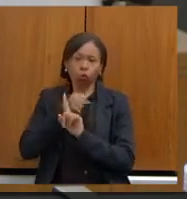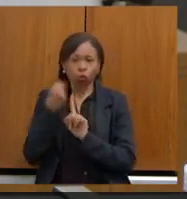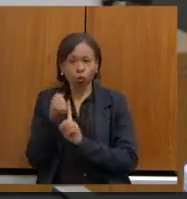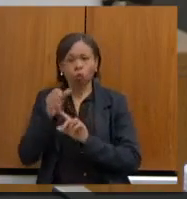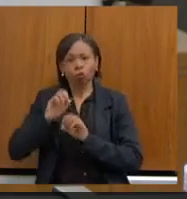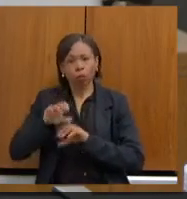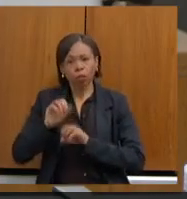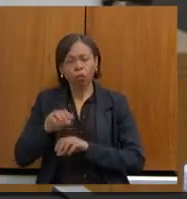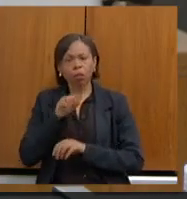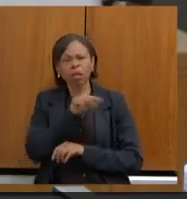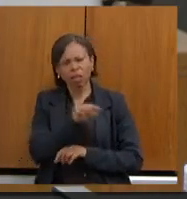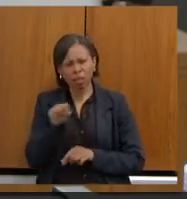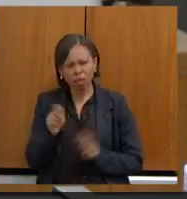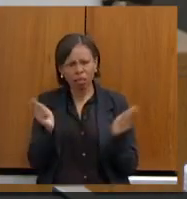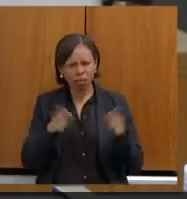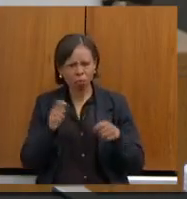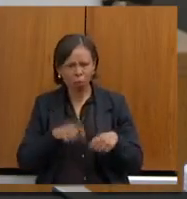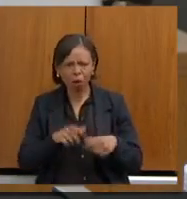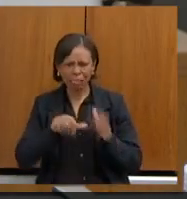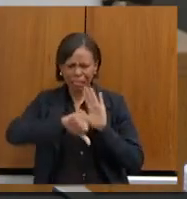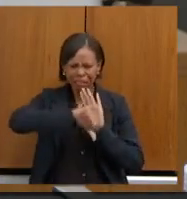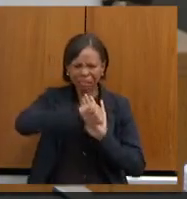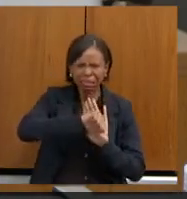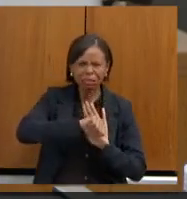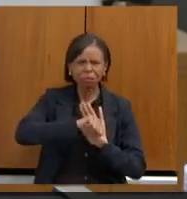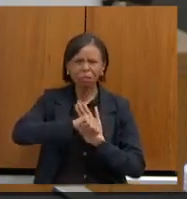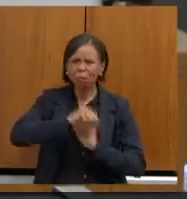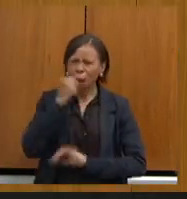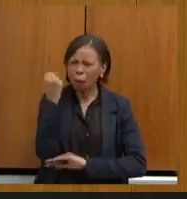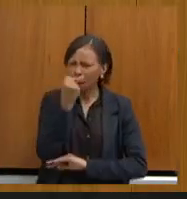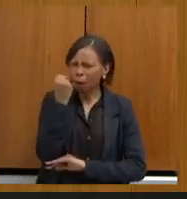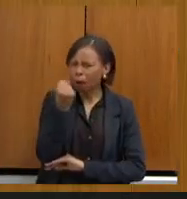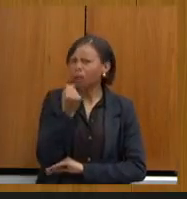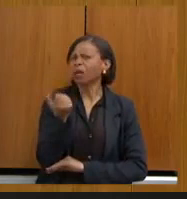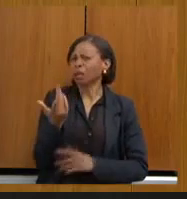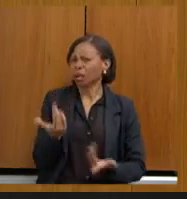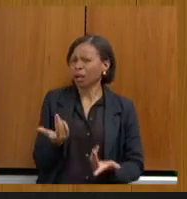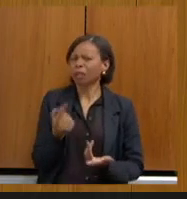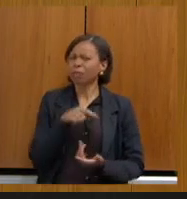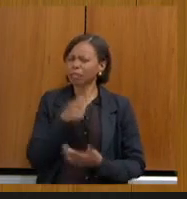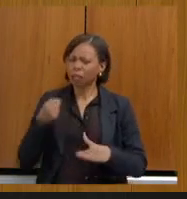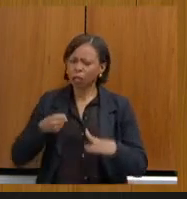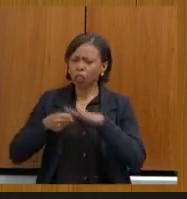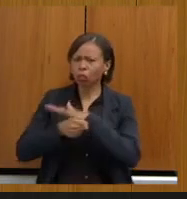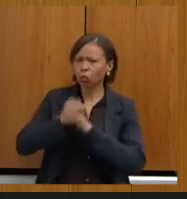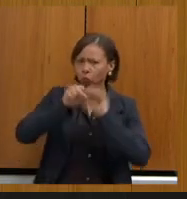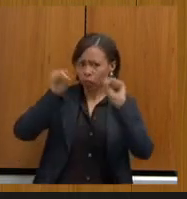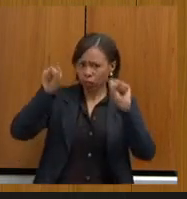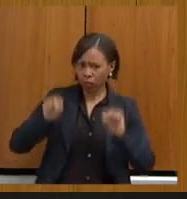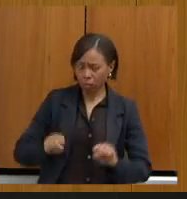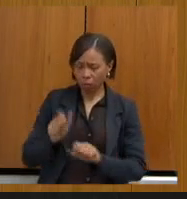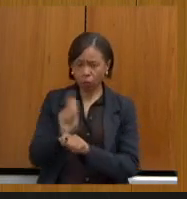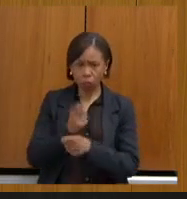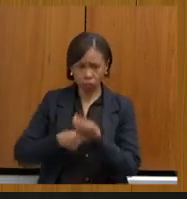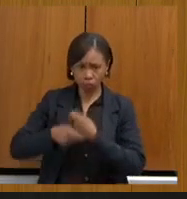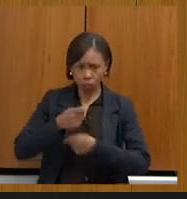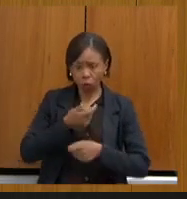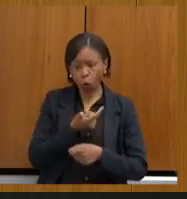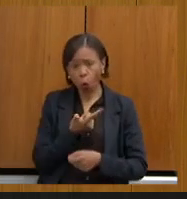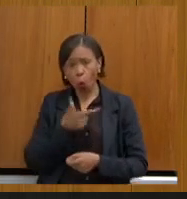hediondos crimes contra a vida é dentre aqueles que não poderiam ir para um sistema de gestão fora daquele praticado pelo agente